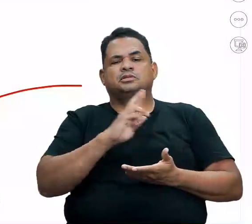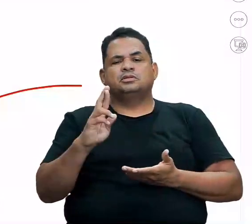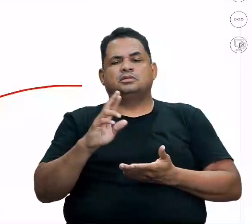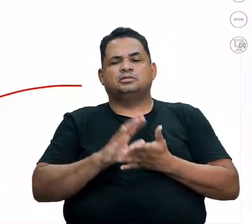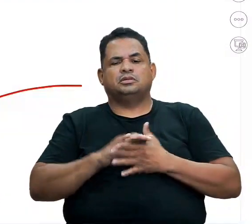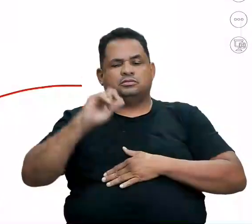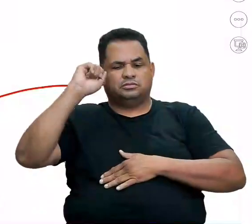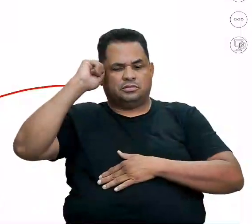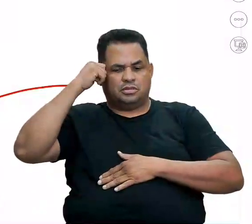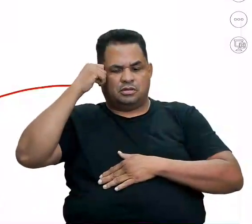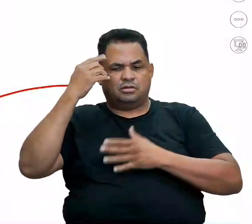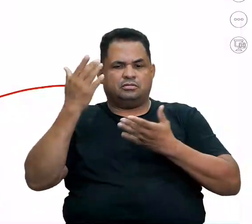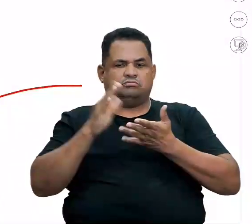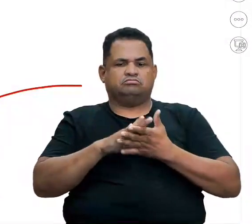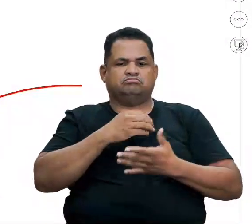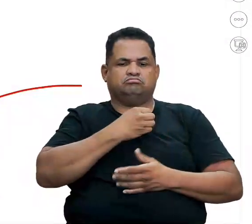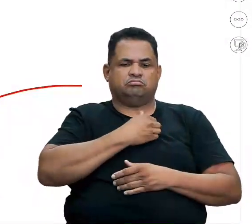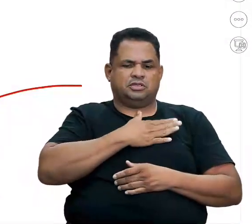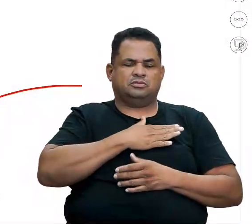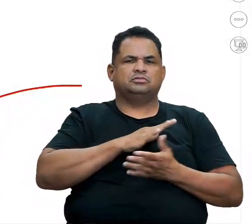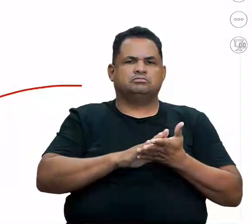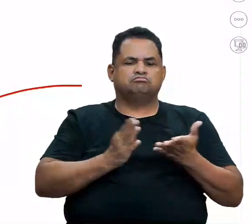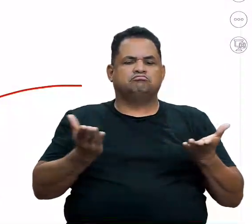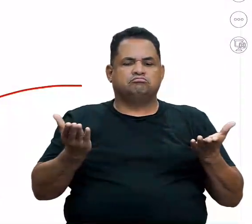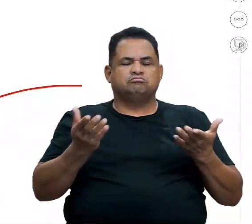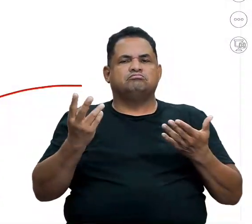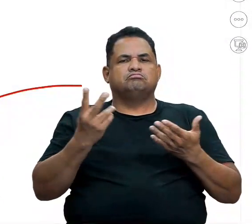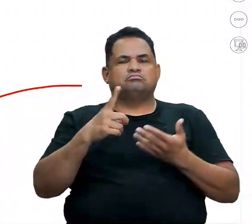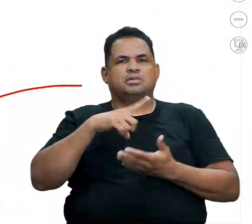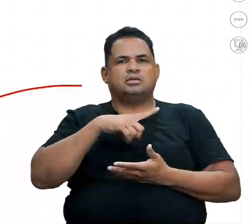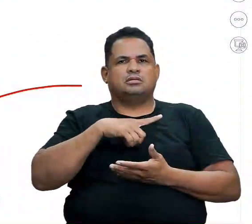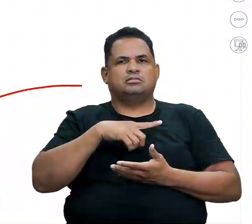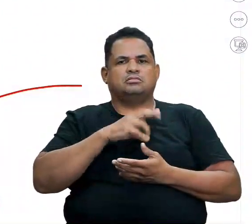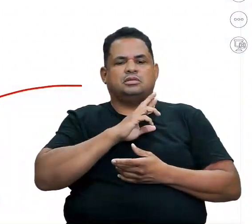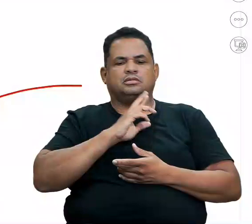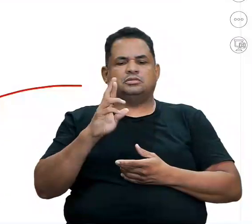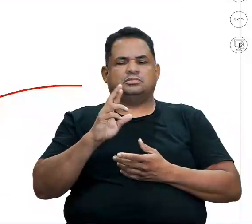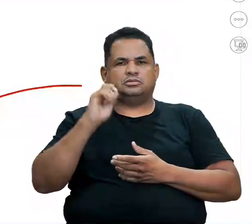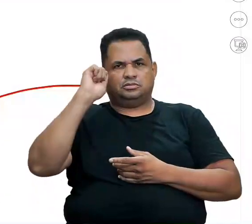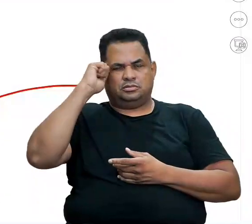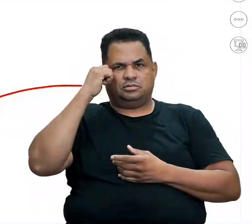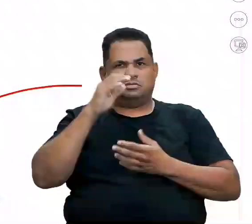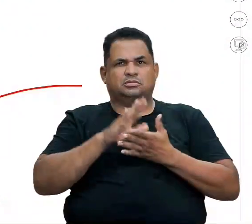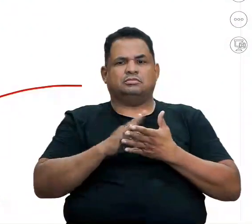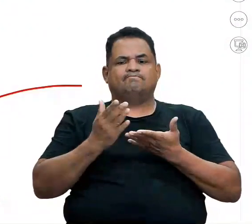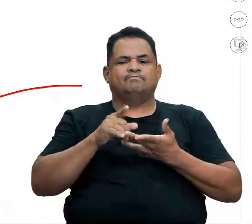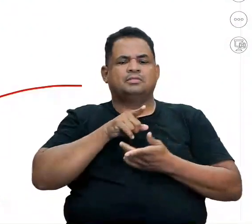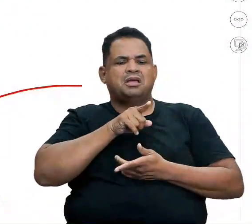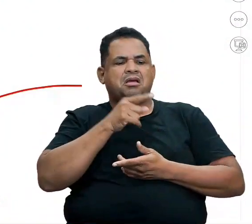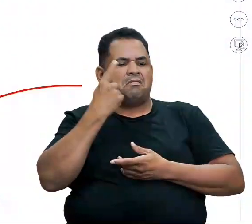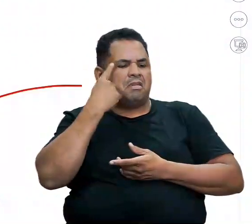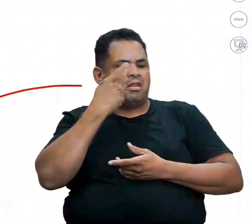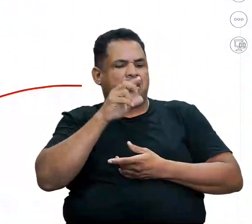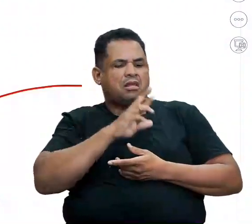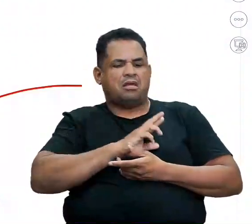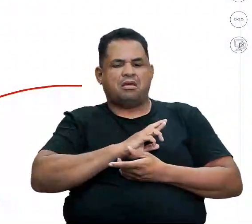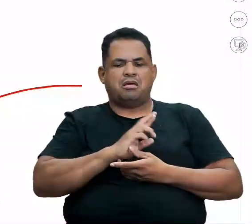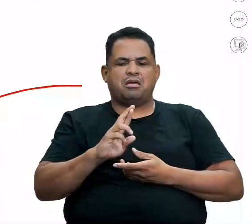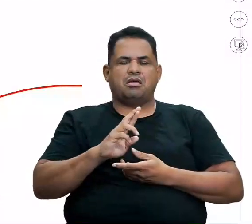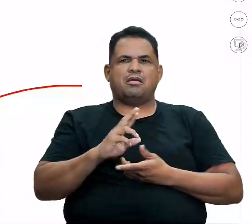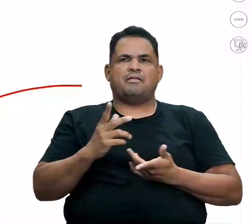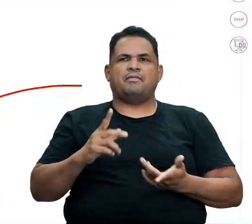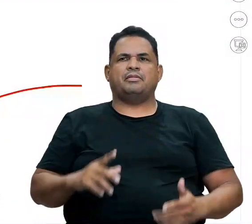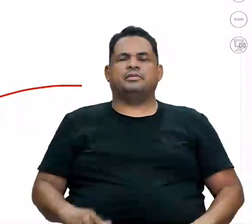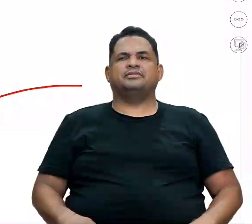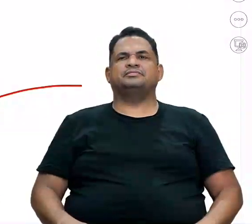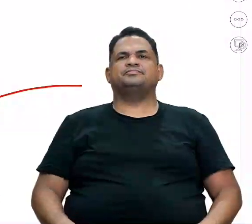também, né? Um preconceito muito grande sobre as religiões afro. Como se aquela religião não fosse, olha só